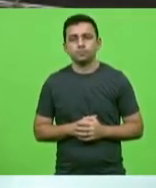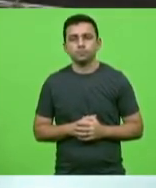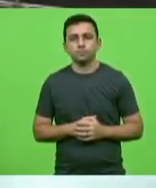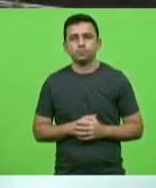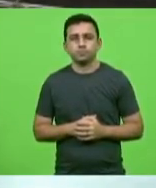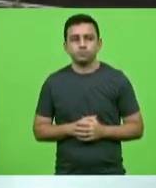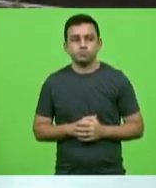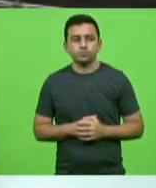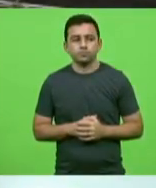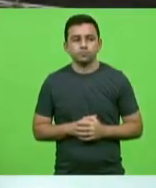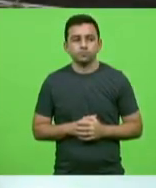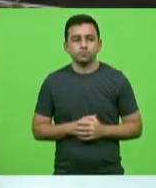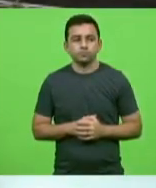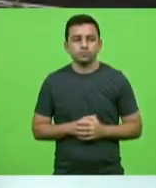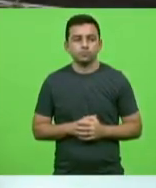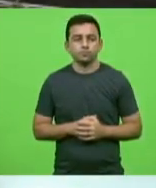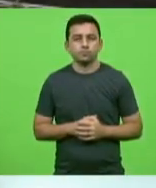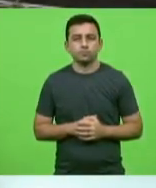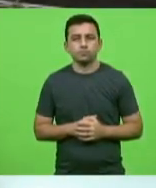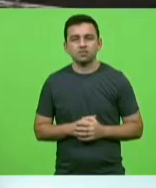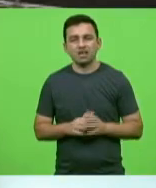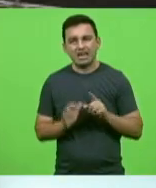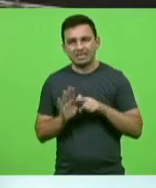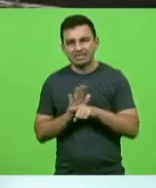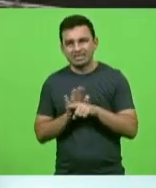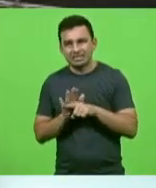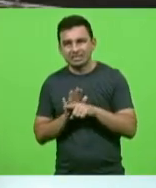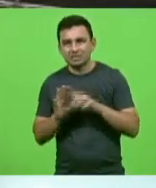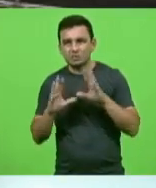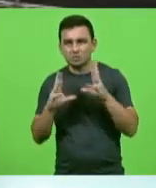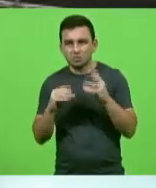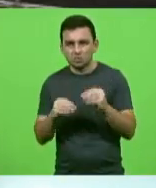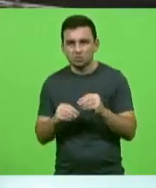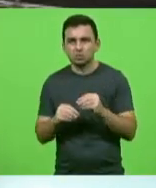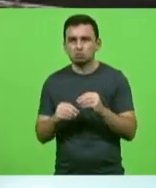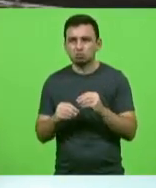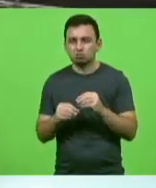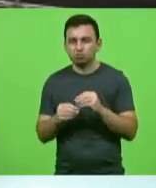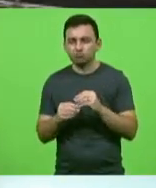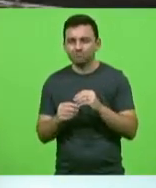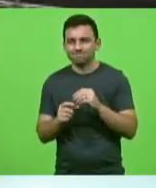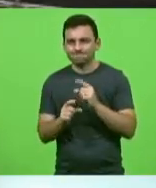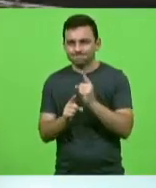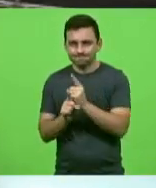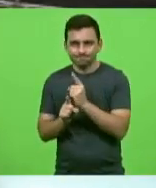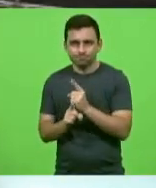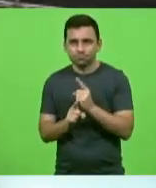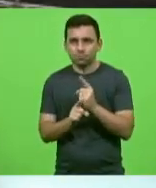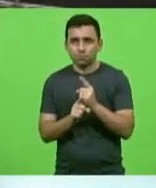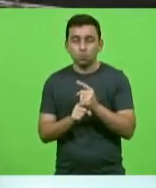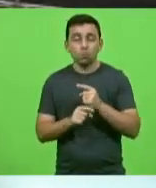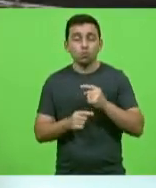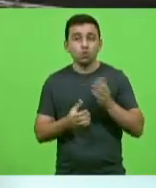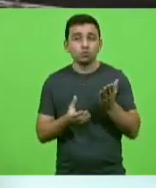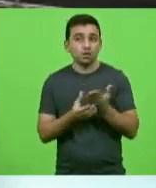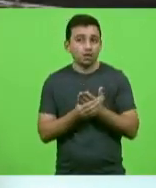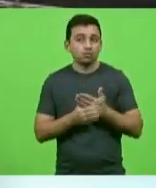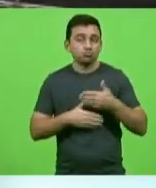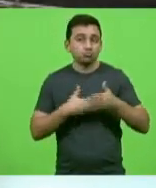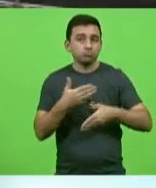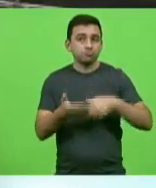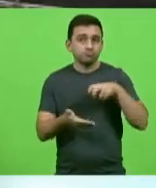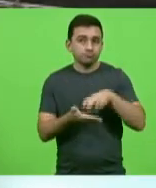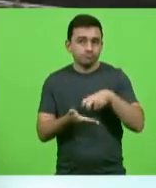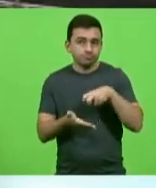o partido da análise de todos os fatos oportuno salientar que o processo penal deve